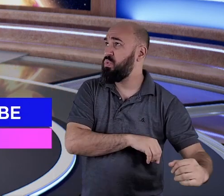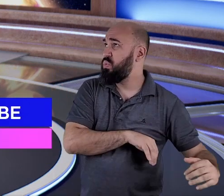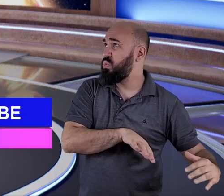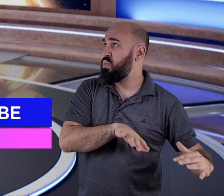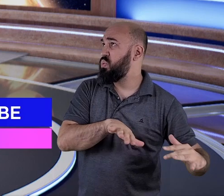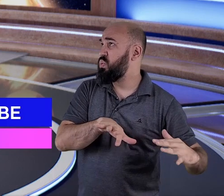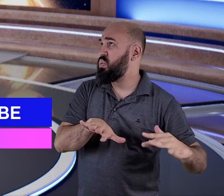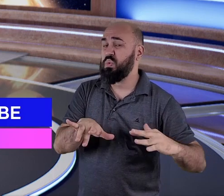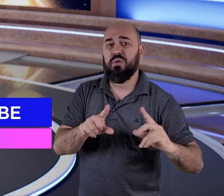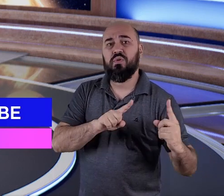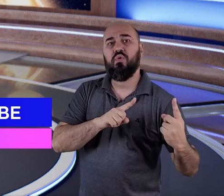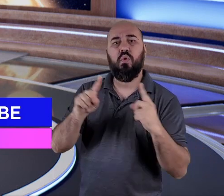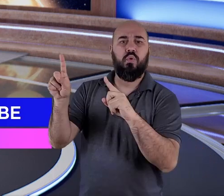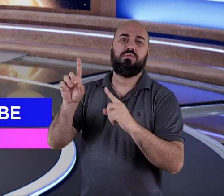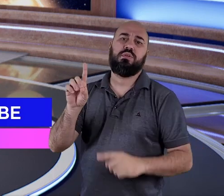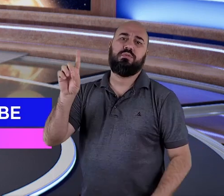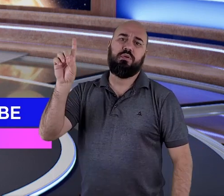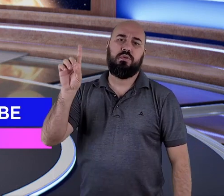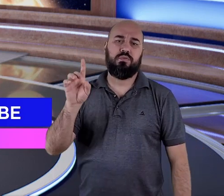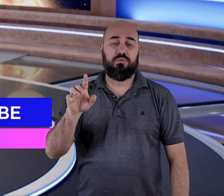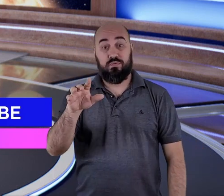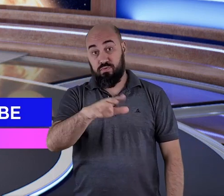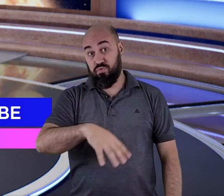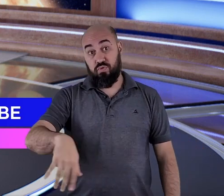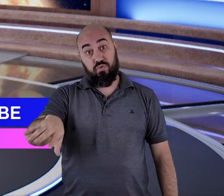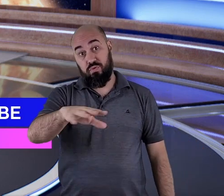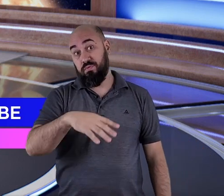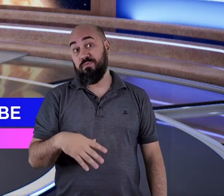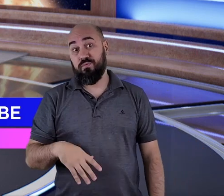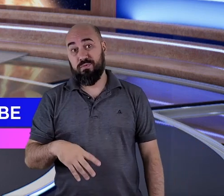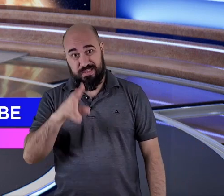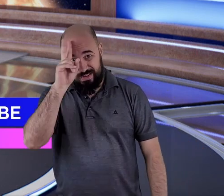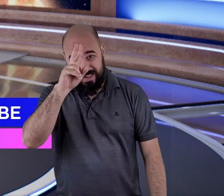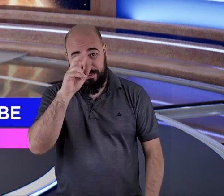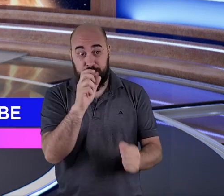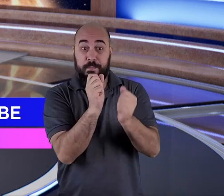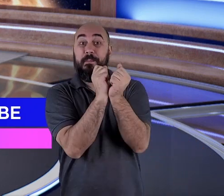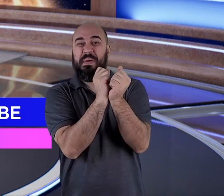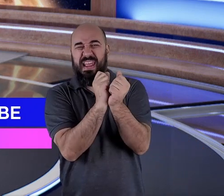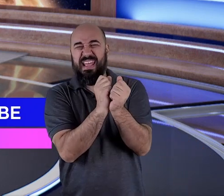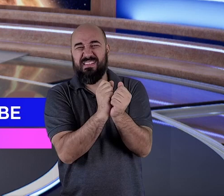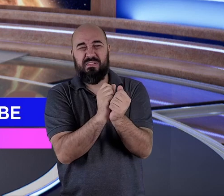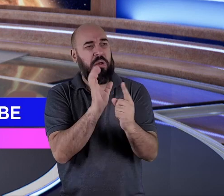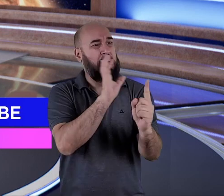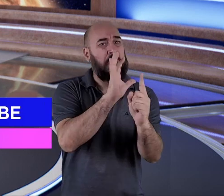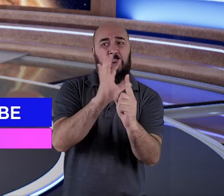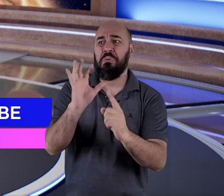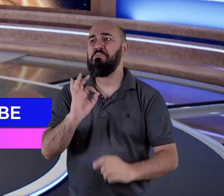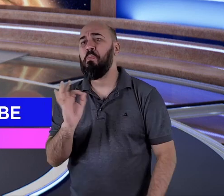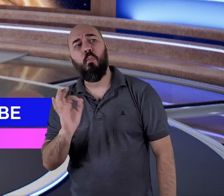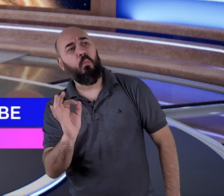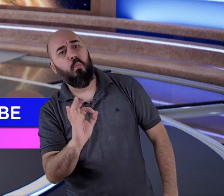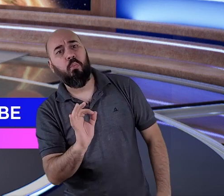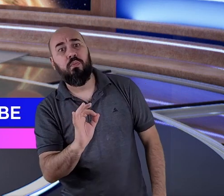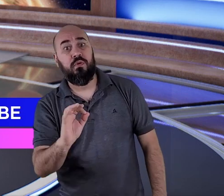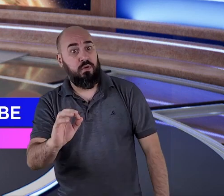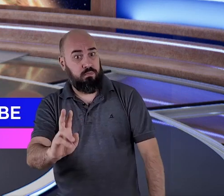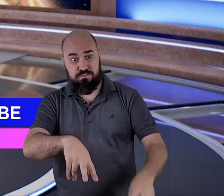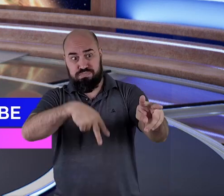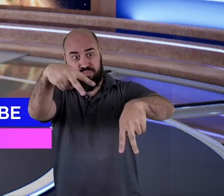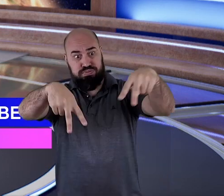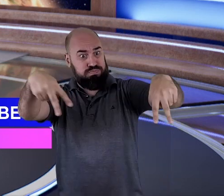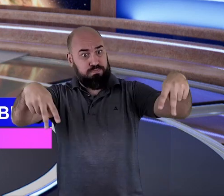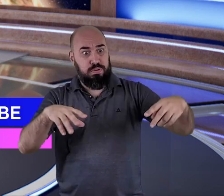estará solto de sua prisão circunstancial e sairá para enganar as nações, para juntá-las para a batalha